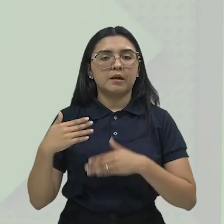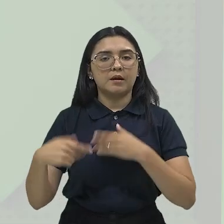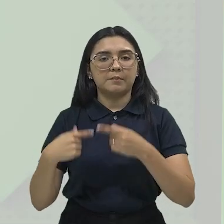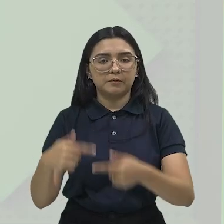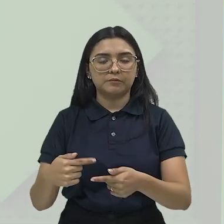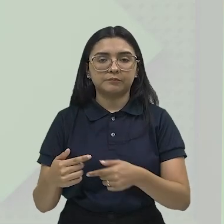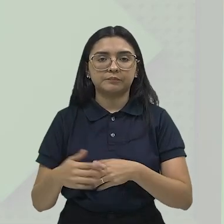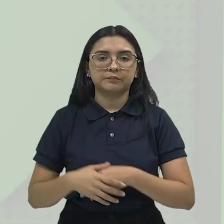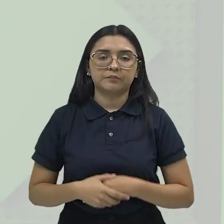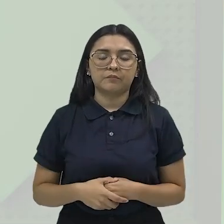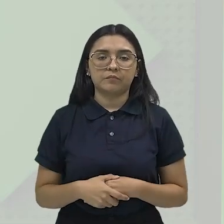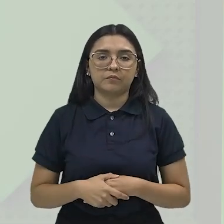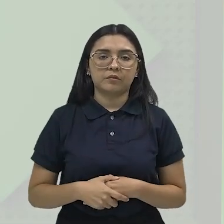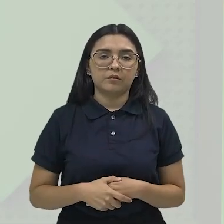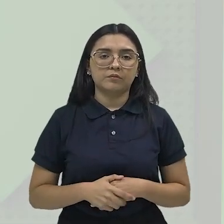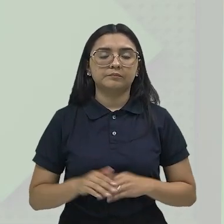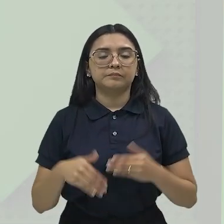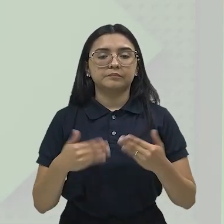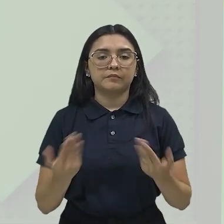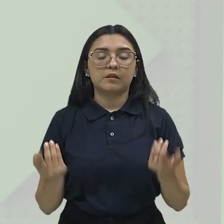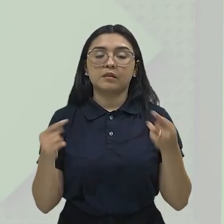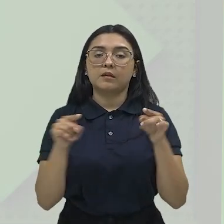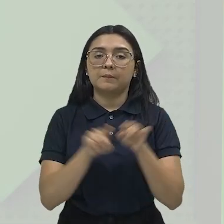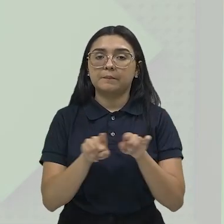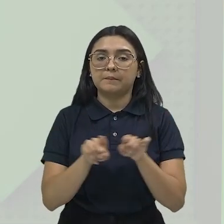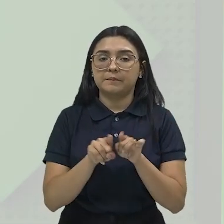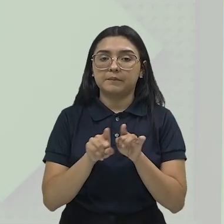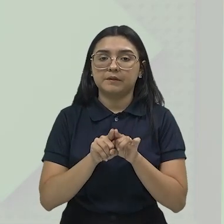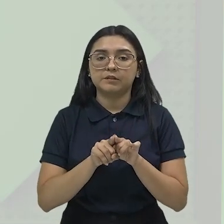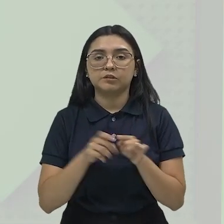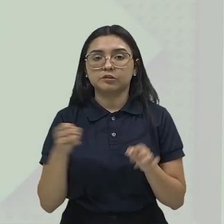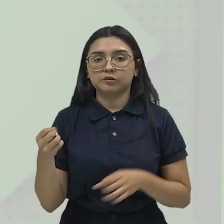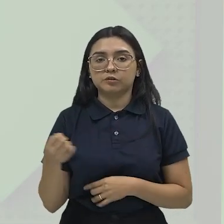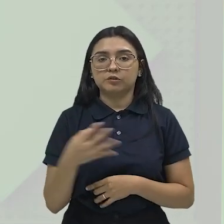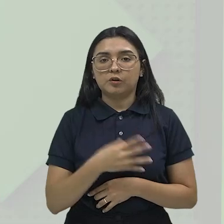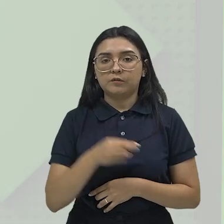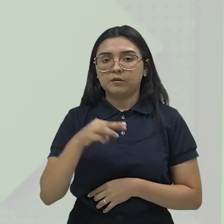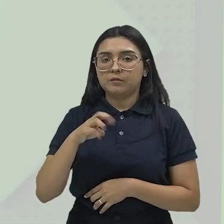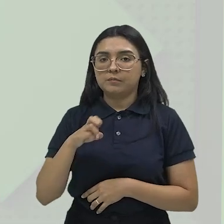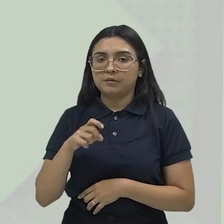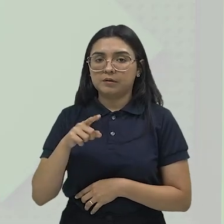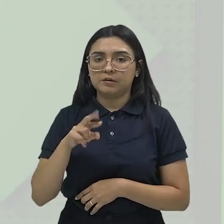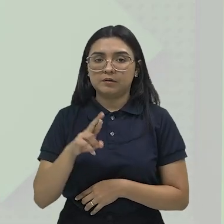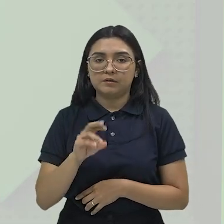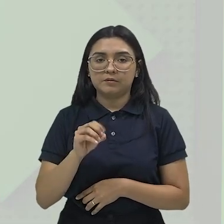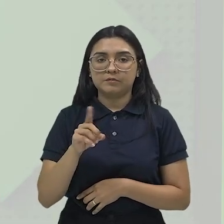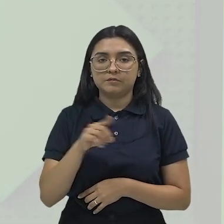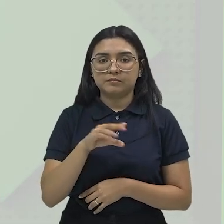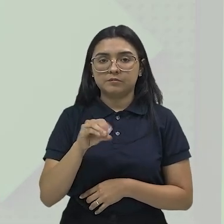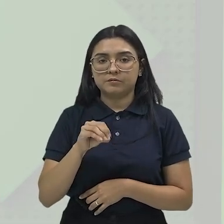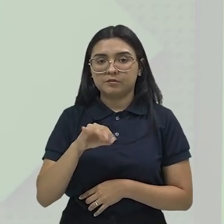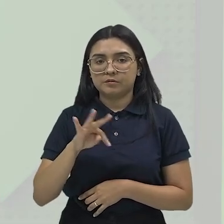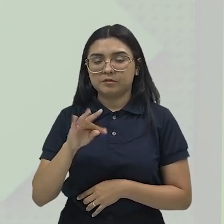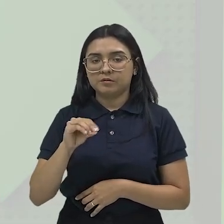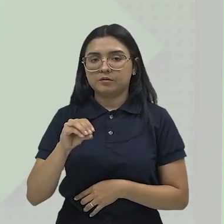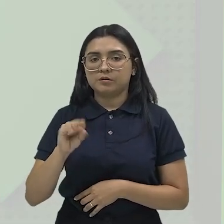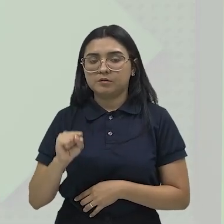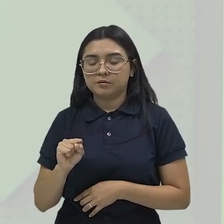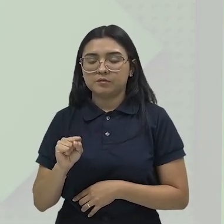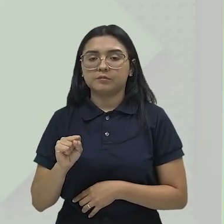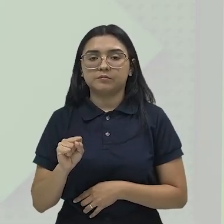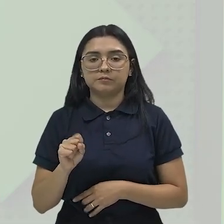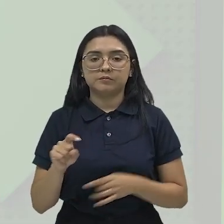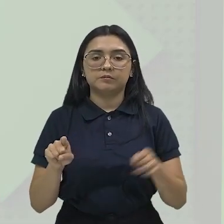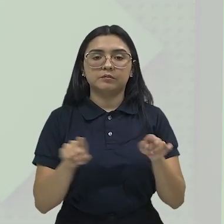doença, certo? E além da formação desses novos merozoítos, nós temos aí a formação da